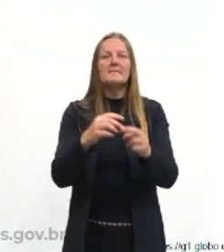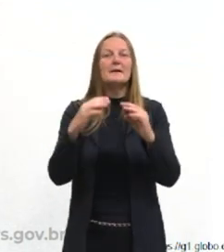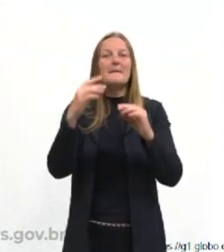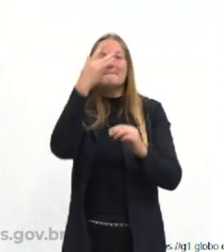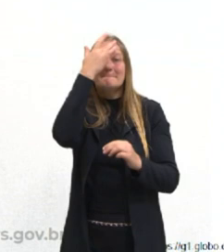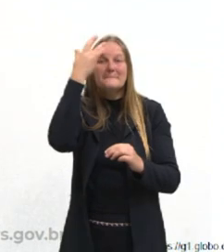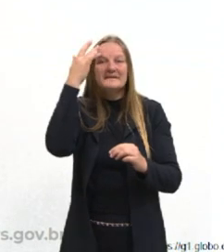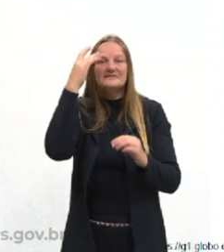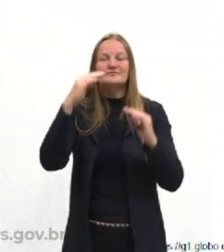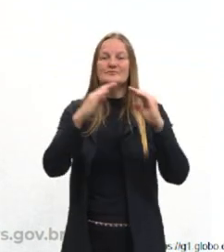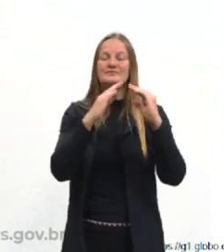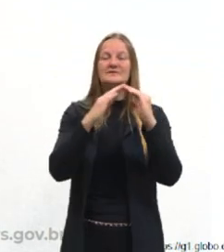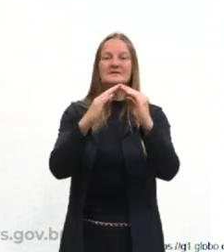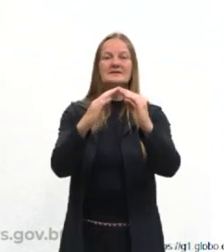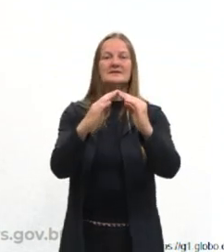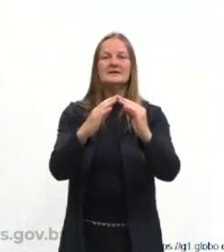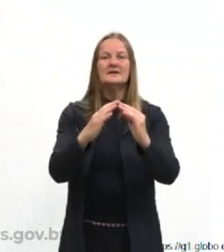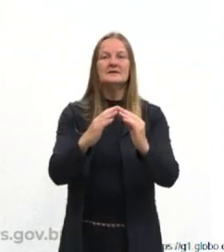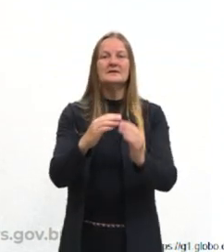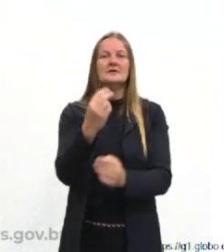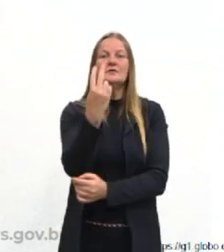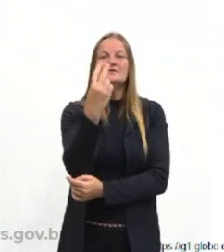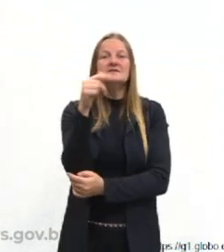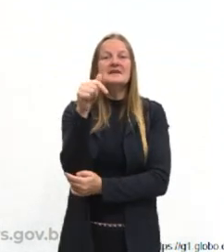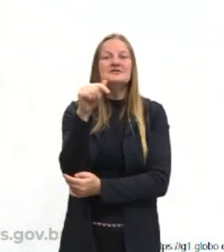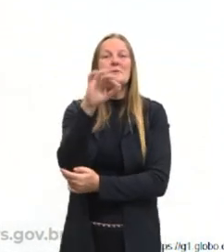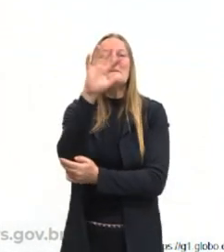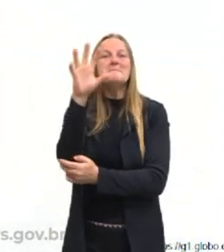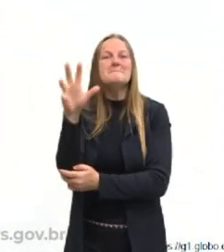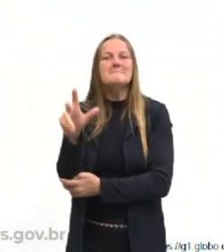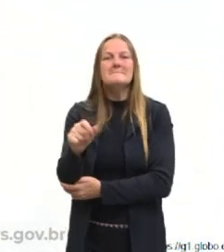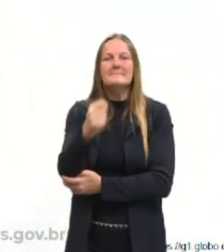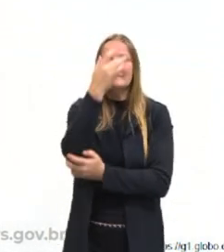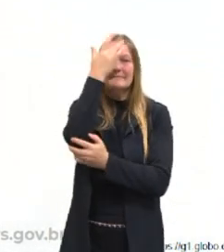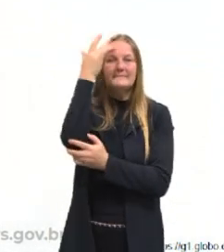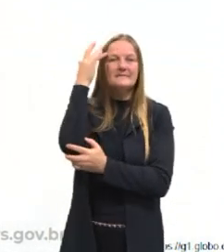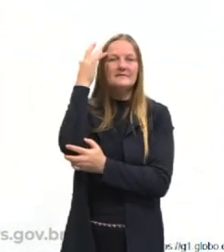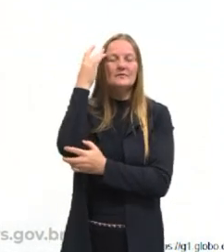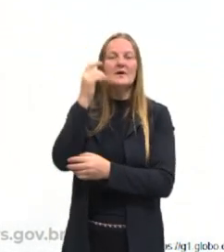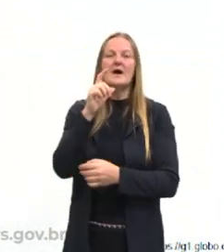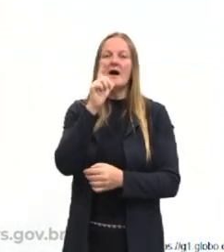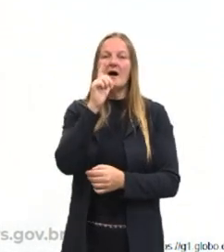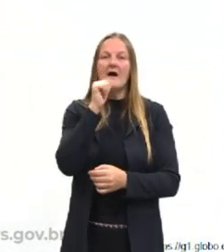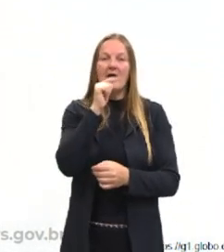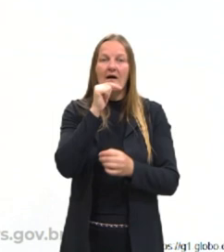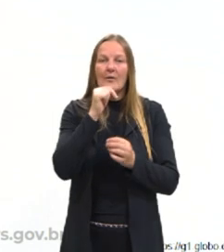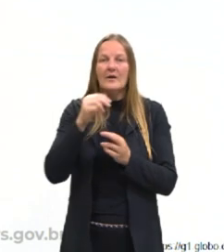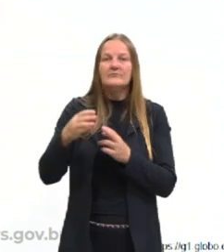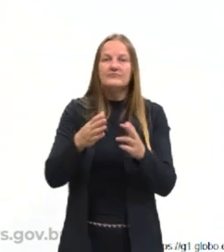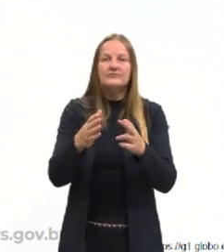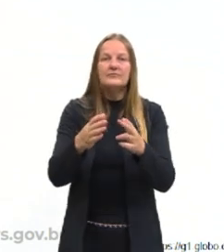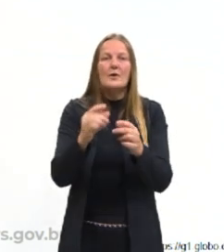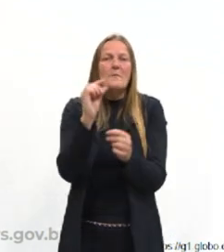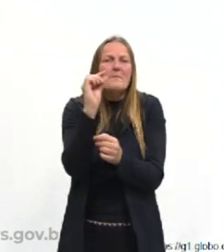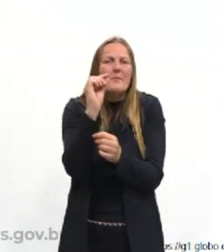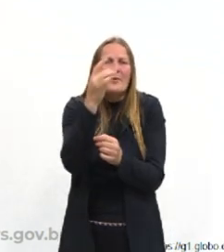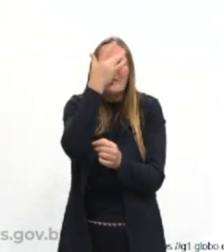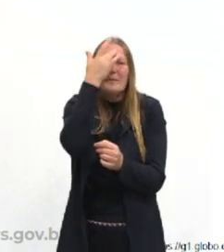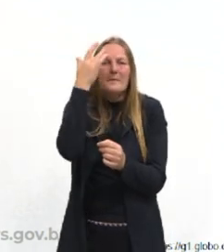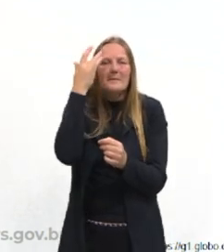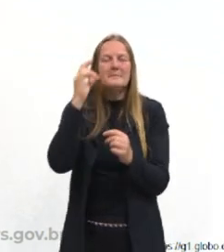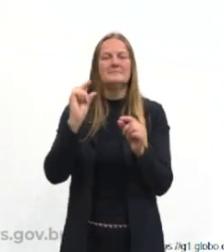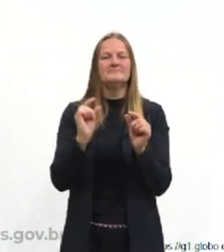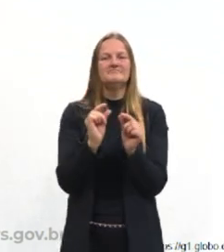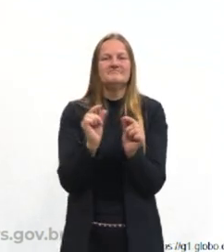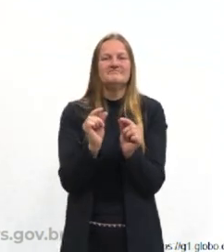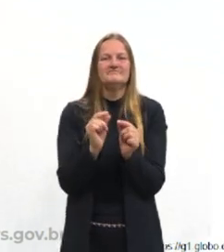poucas pessoas nessa região para você ter uma ideia tem 27 milhões aí de habitantes e essa obra vai atingir pouquíssimas